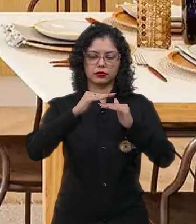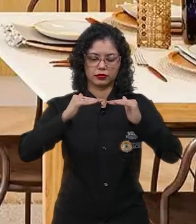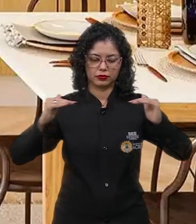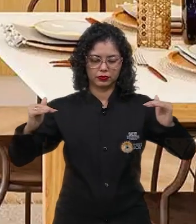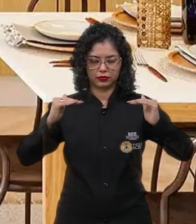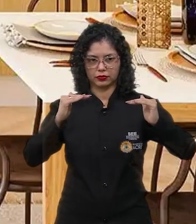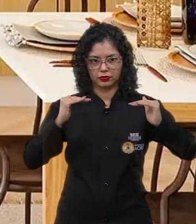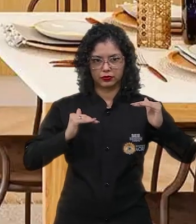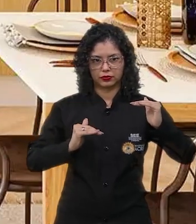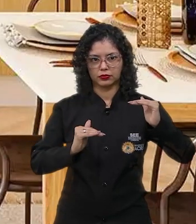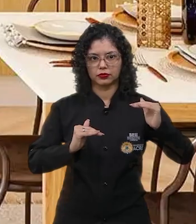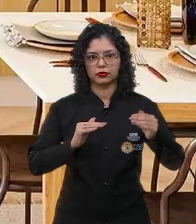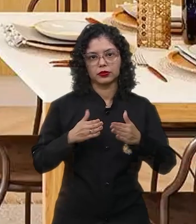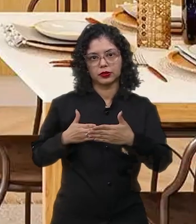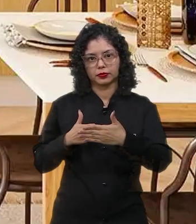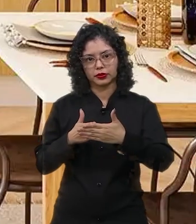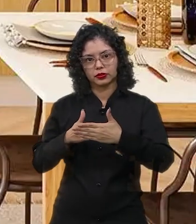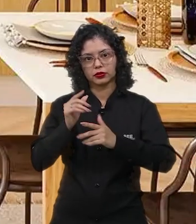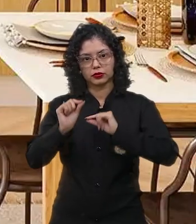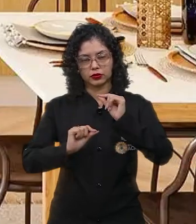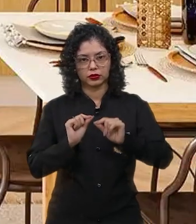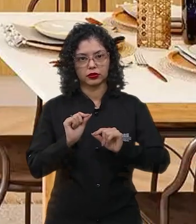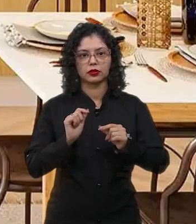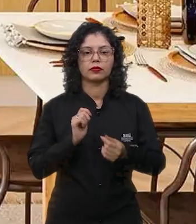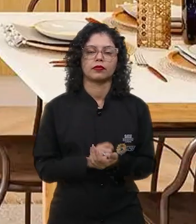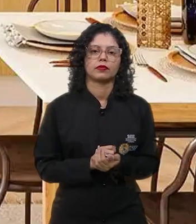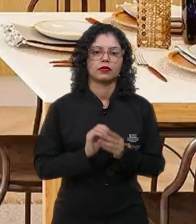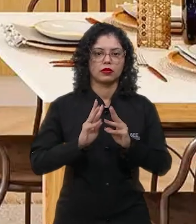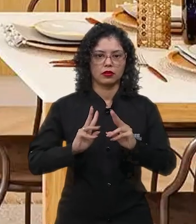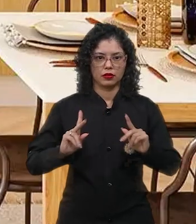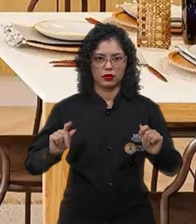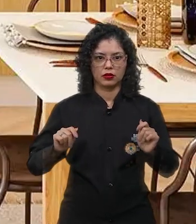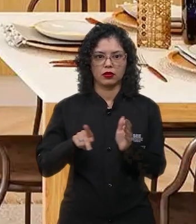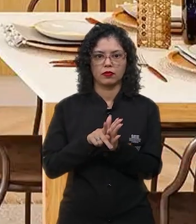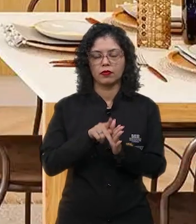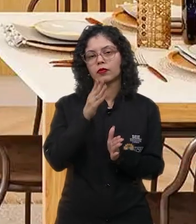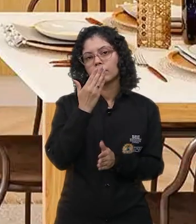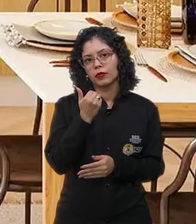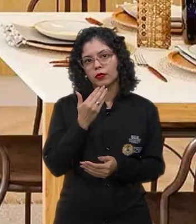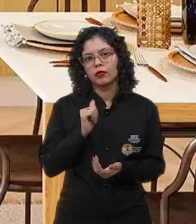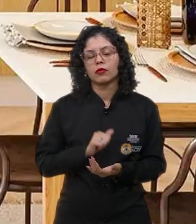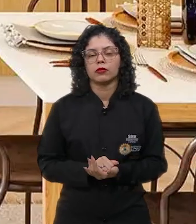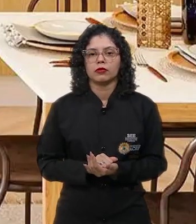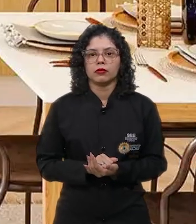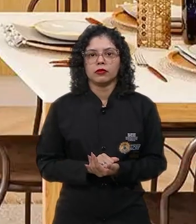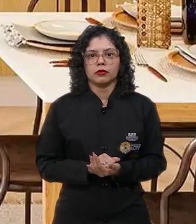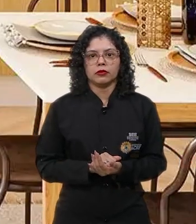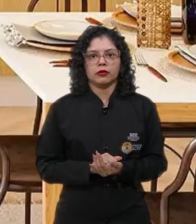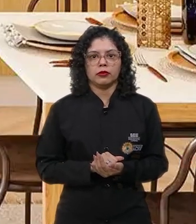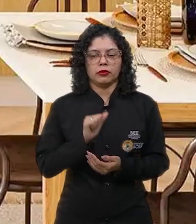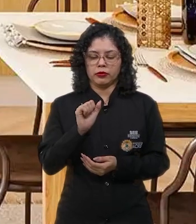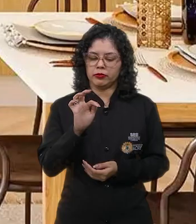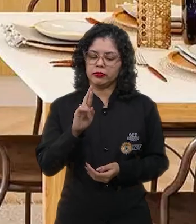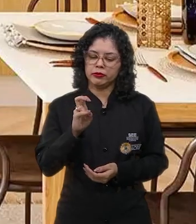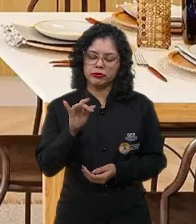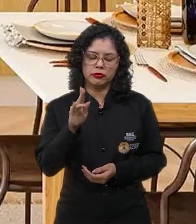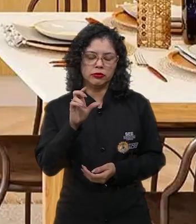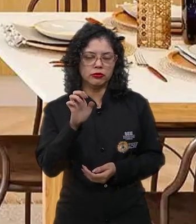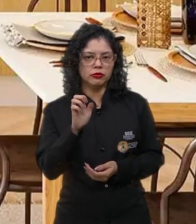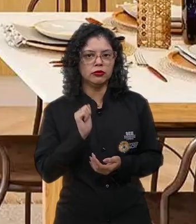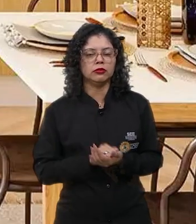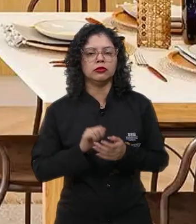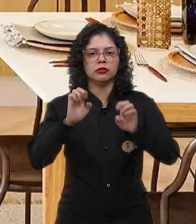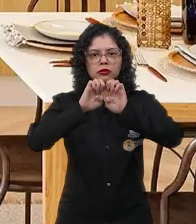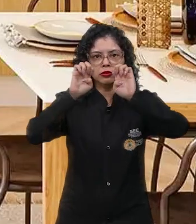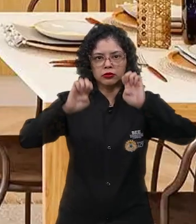baixo atrito, que vai impedir o quê? A adesão ali dos alimentos, né? Dando aquela questão do antiaderente. Né? A